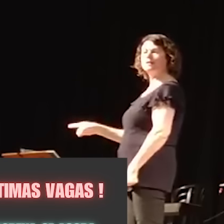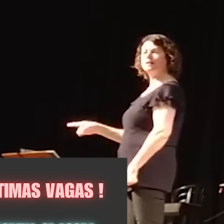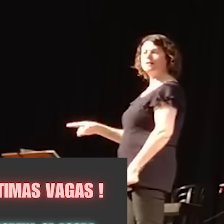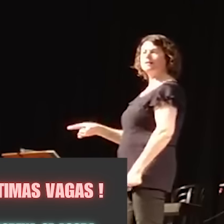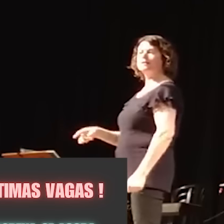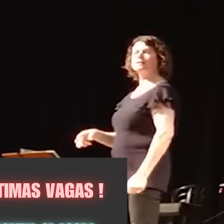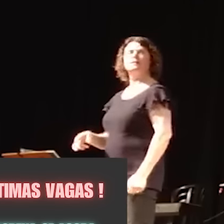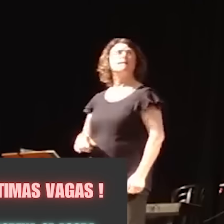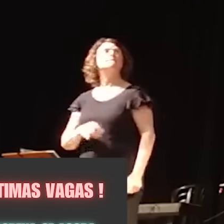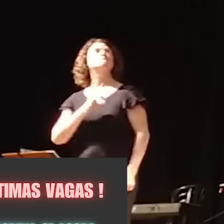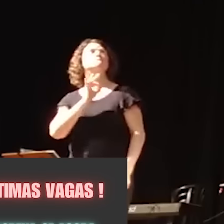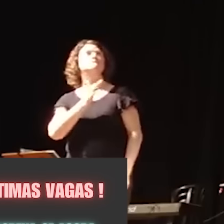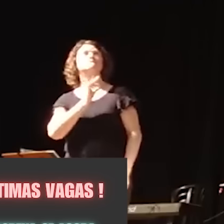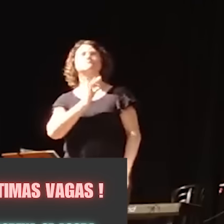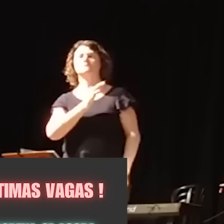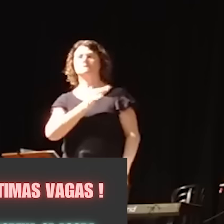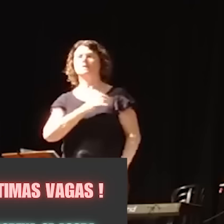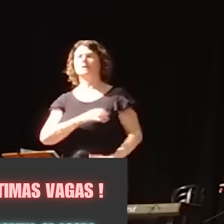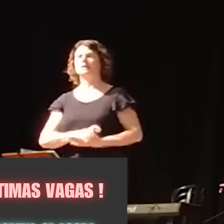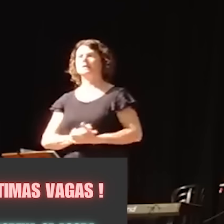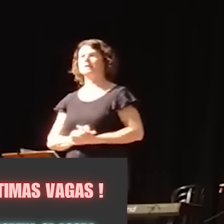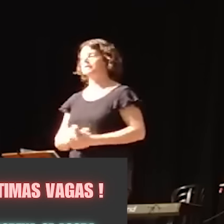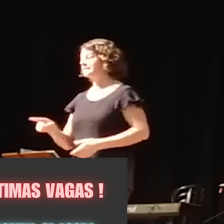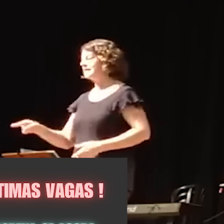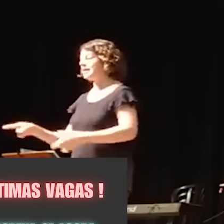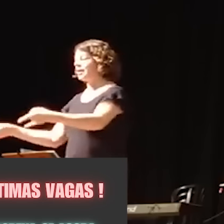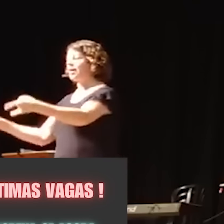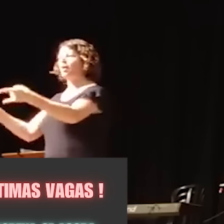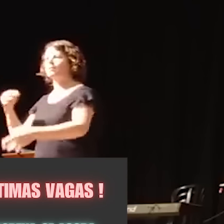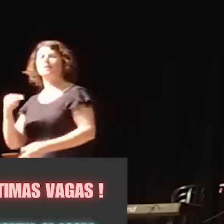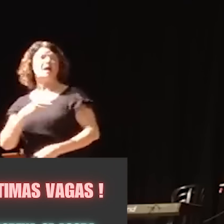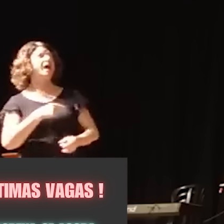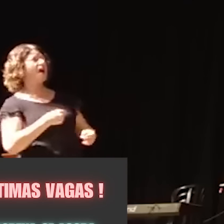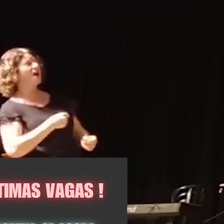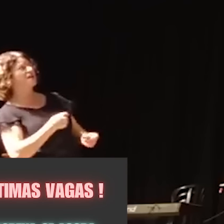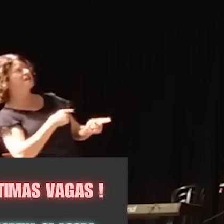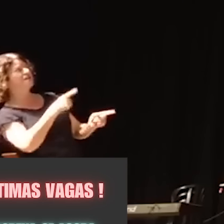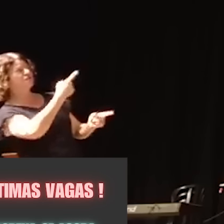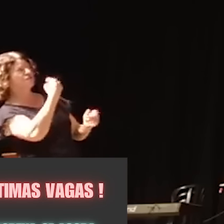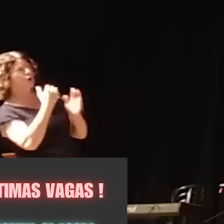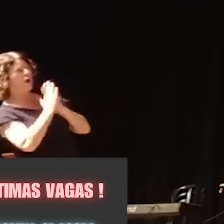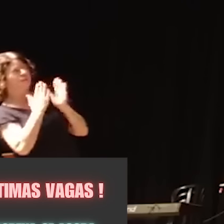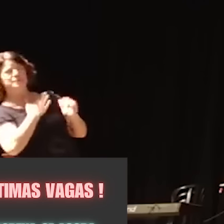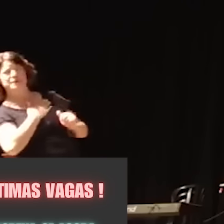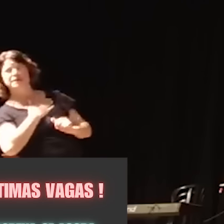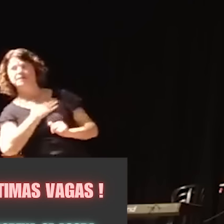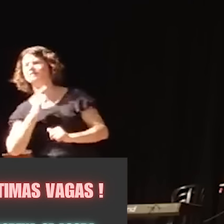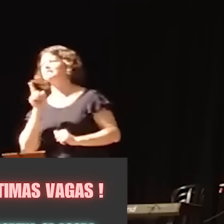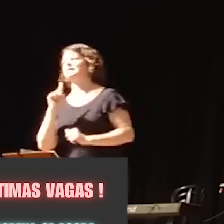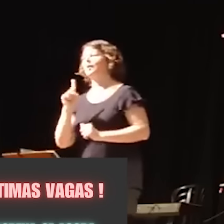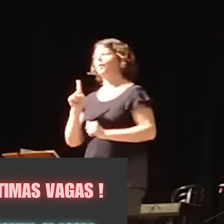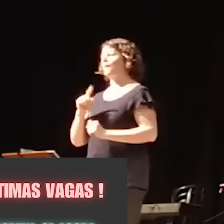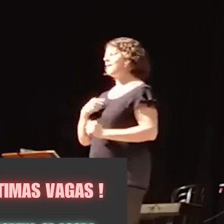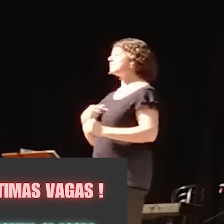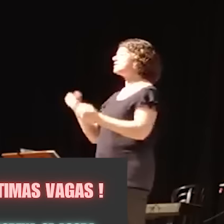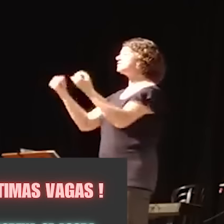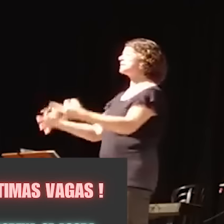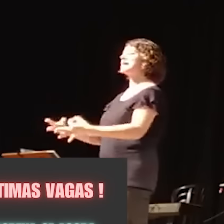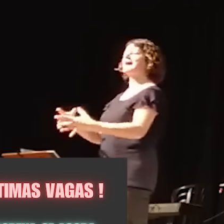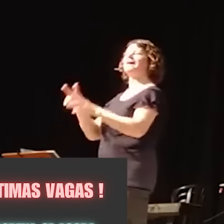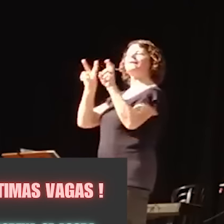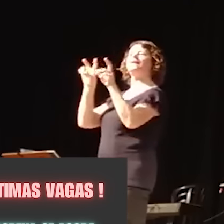você veio orar por mim eu falei não vim te apresentar Jesus e apresentei para ele as quatro leis espirituais e perguntei